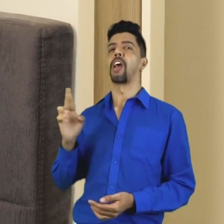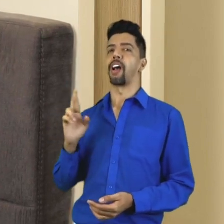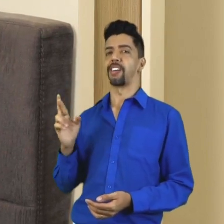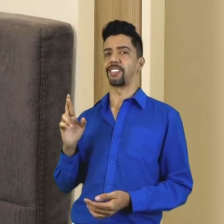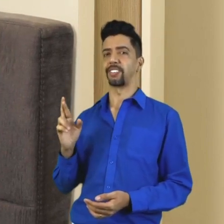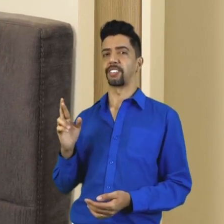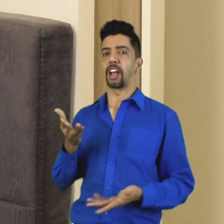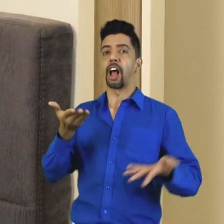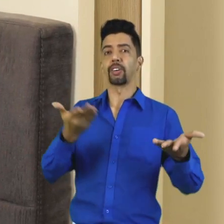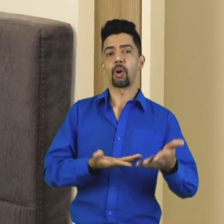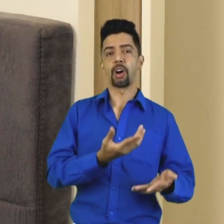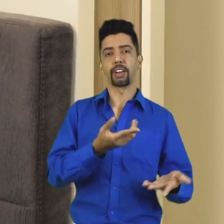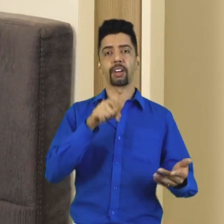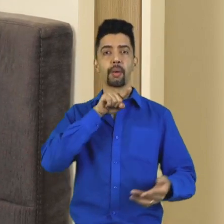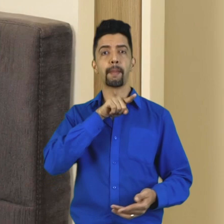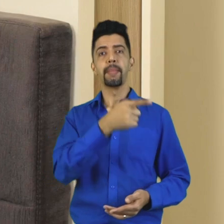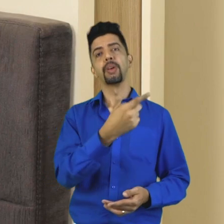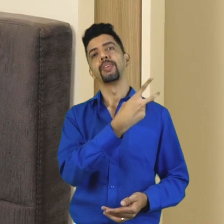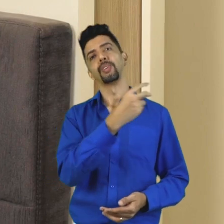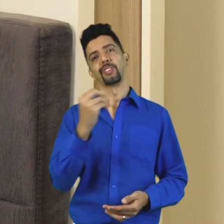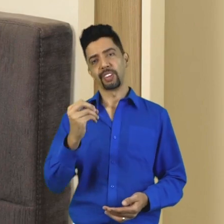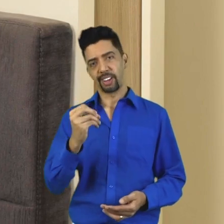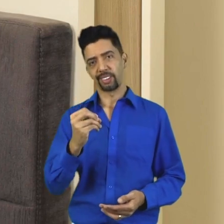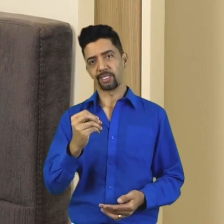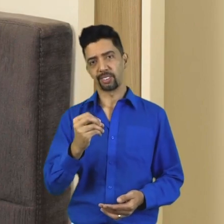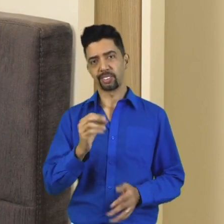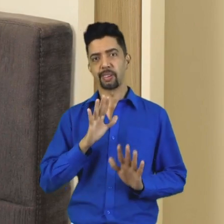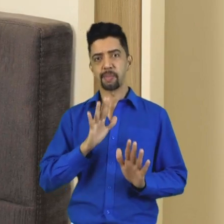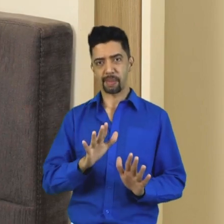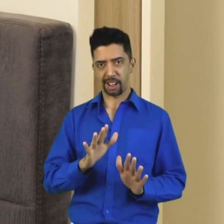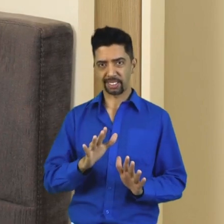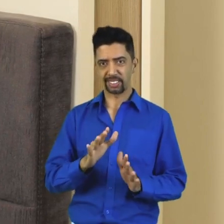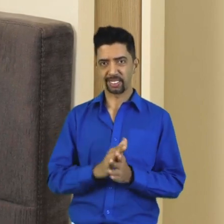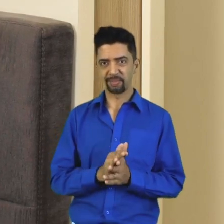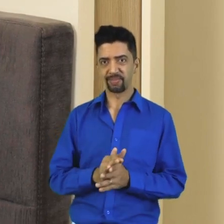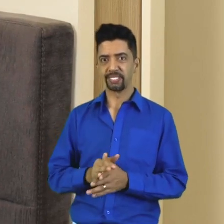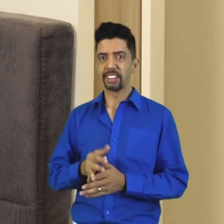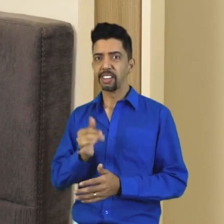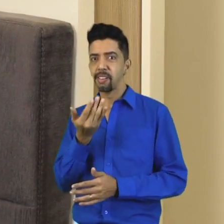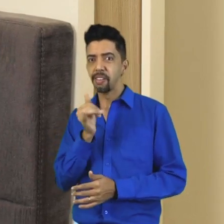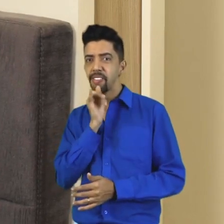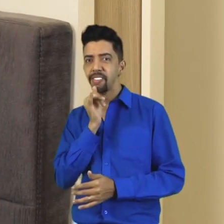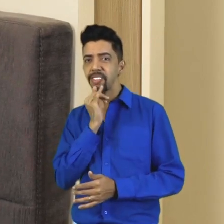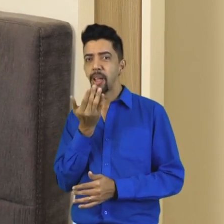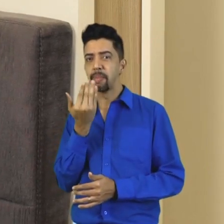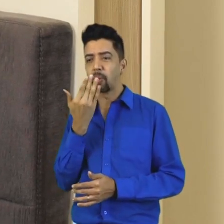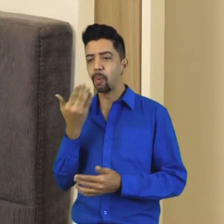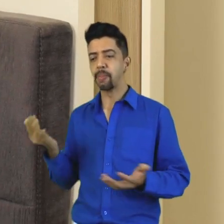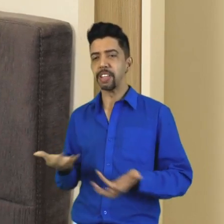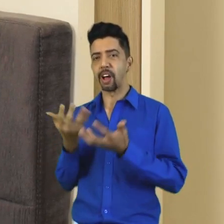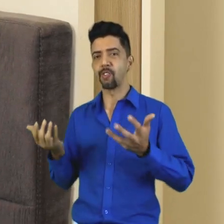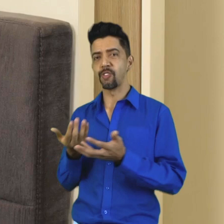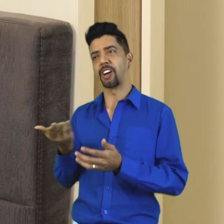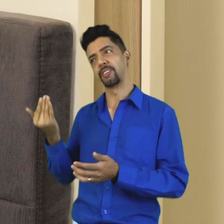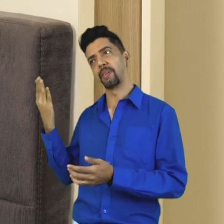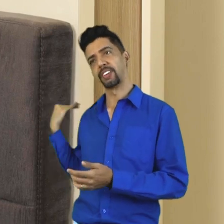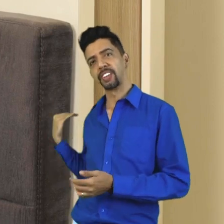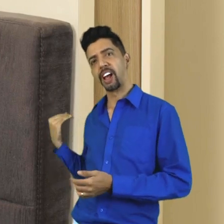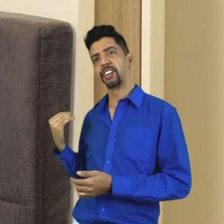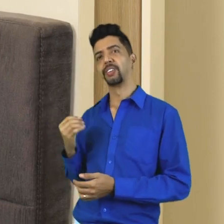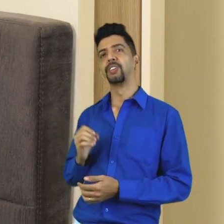Enquanto aquele pé de alface, que custava 20 centavos, hoje custa R$ 1, 80% mais. O meu